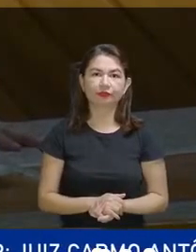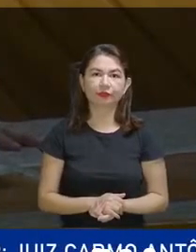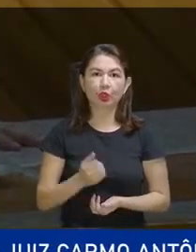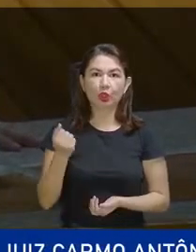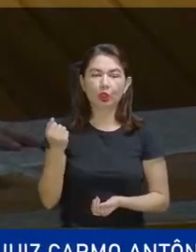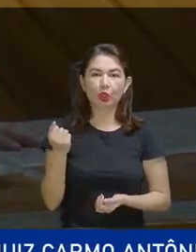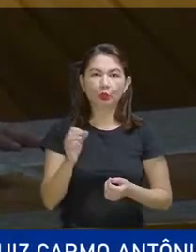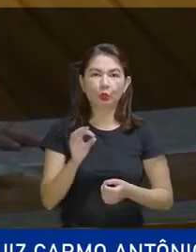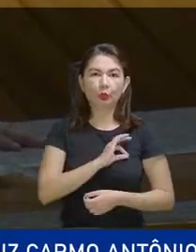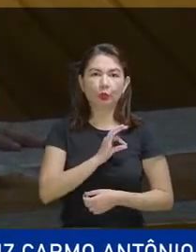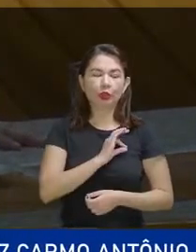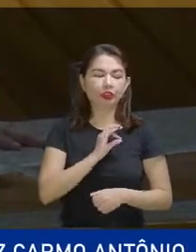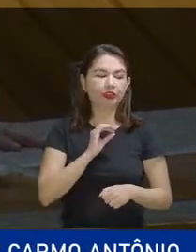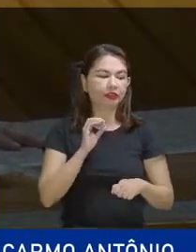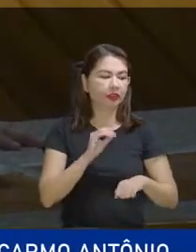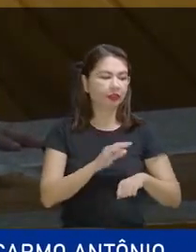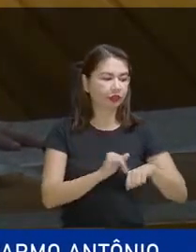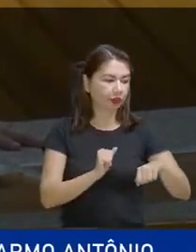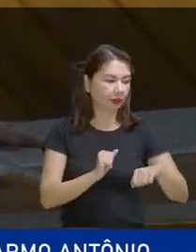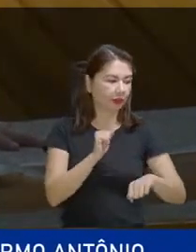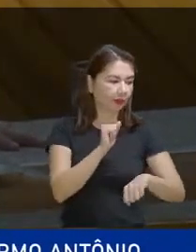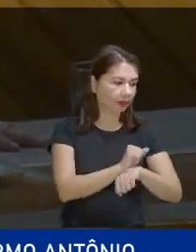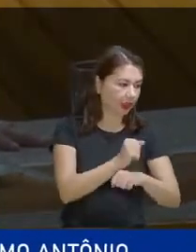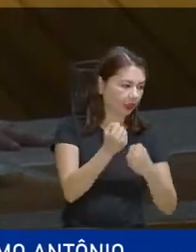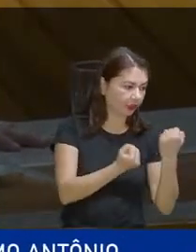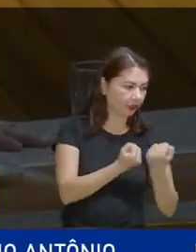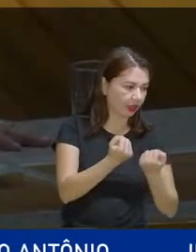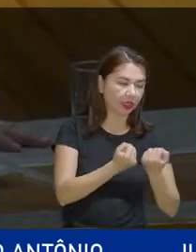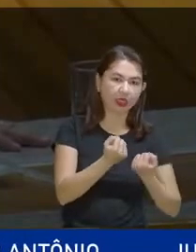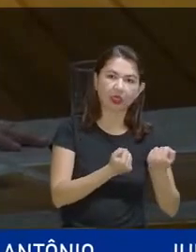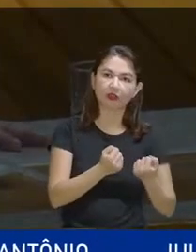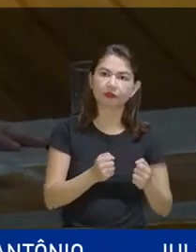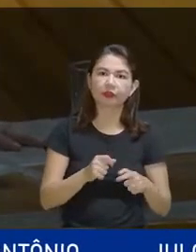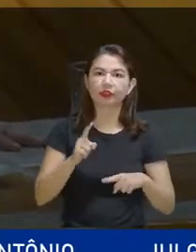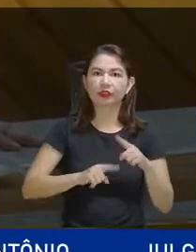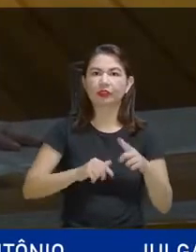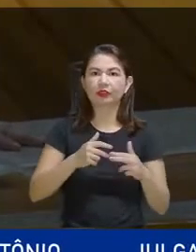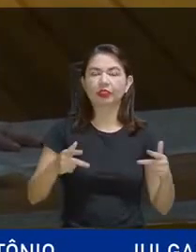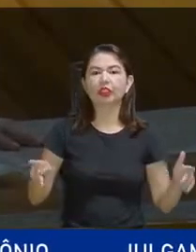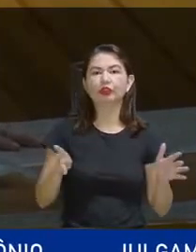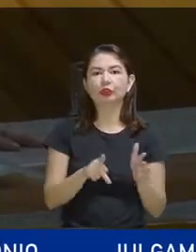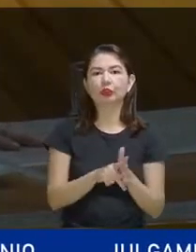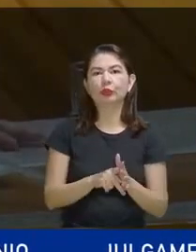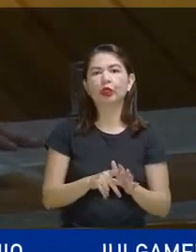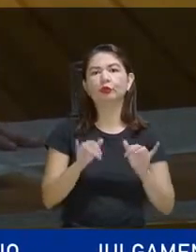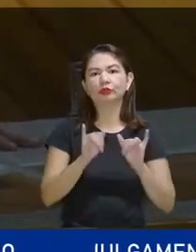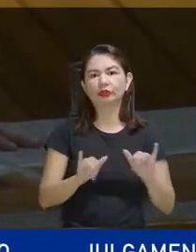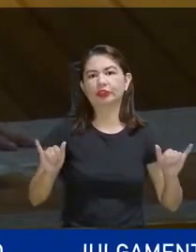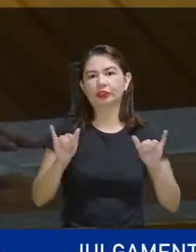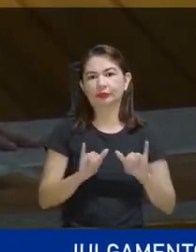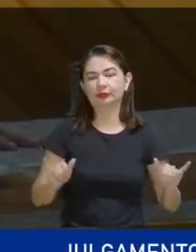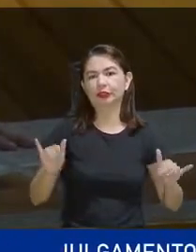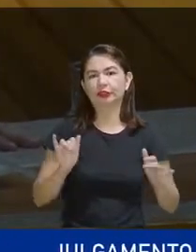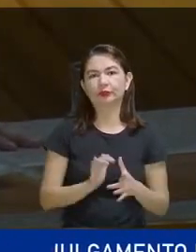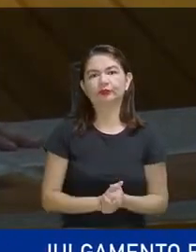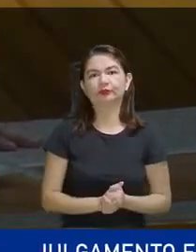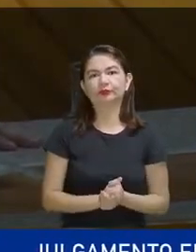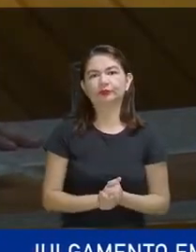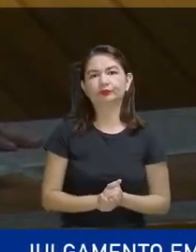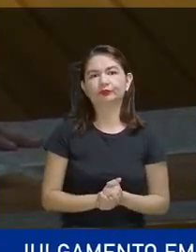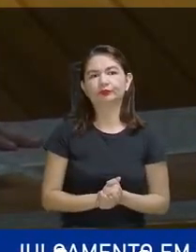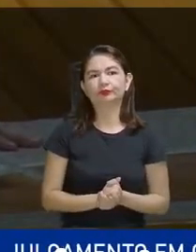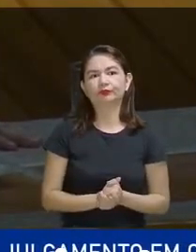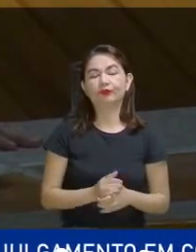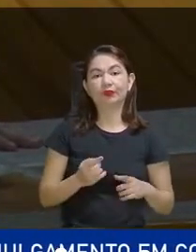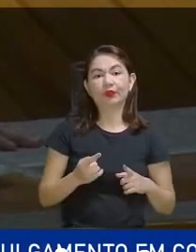abordagem policial, a começar pela constatação dos santinhos em nome do candidato, e mais as